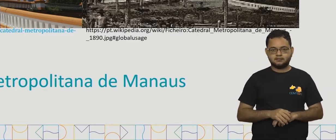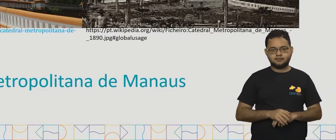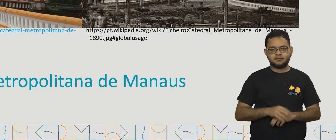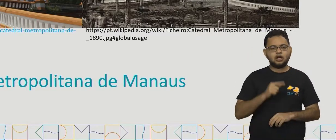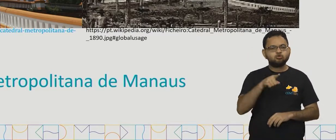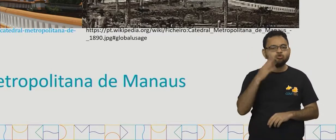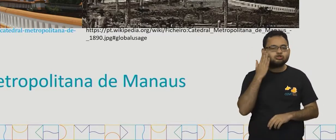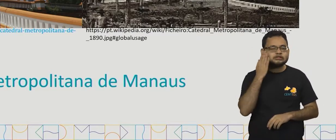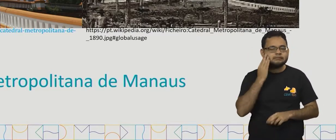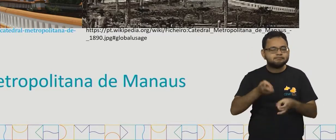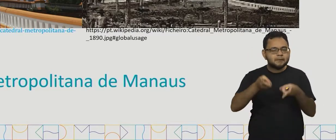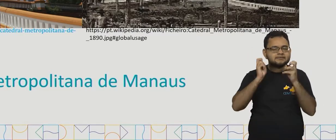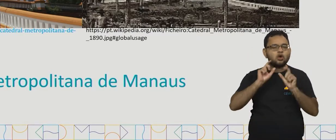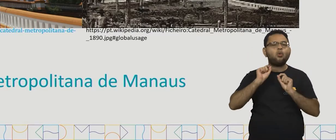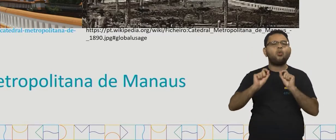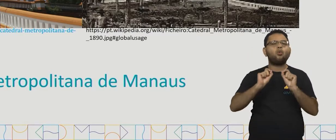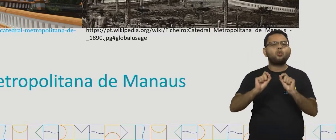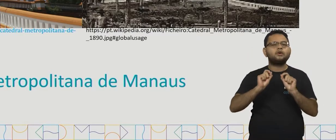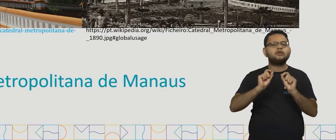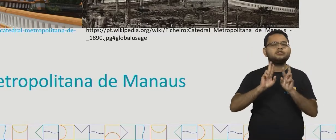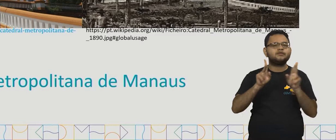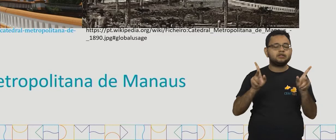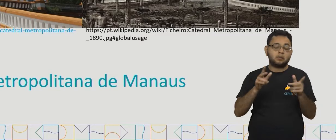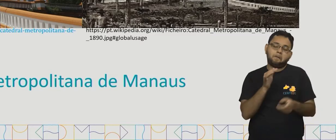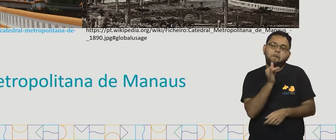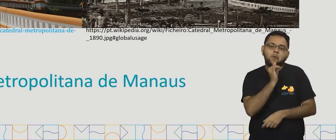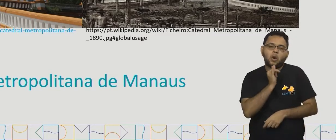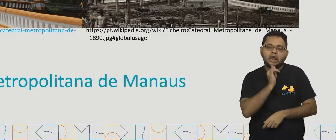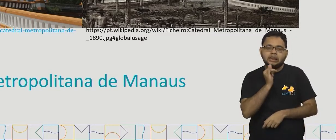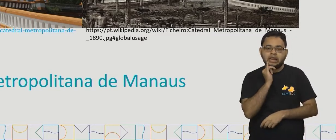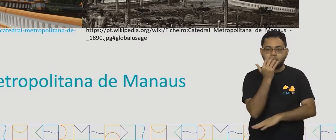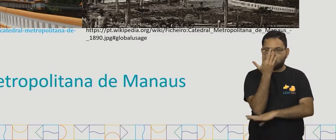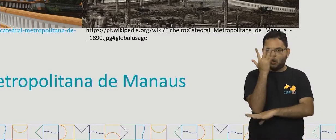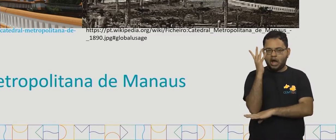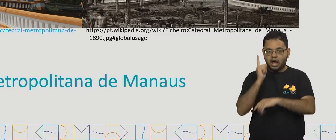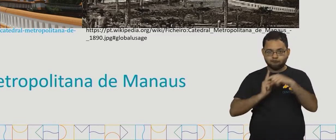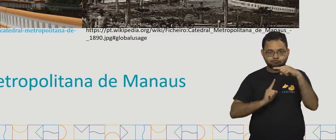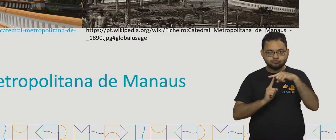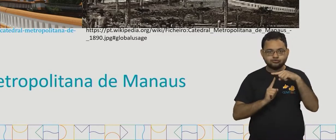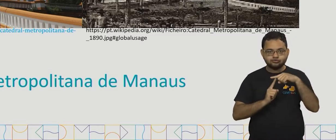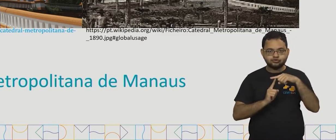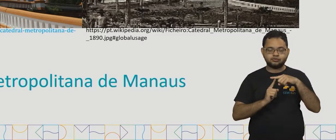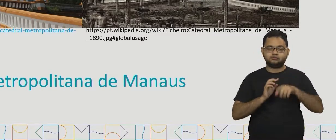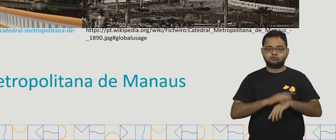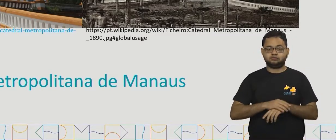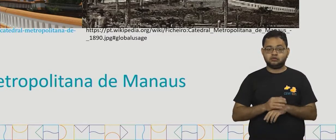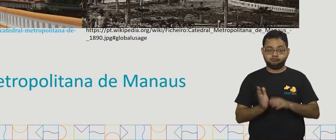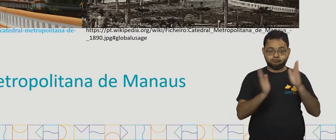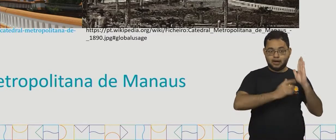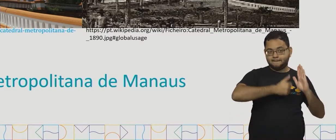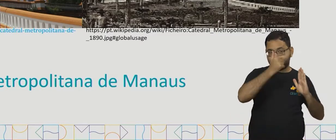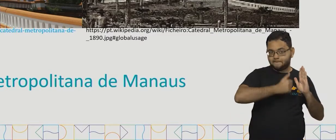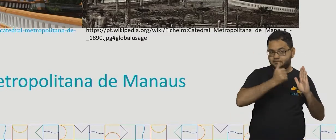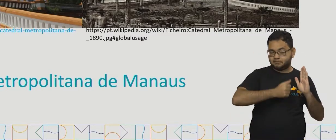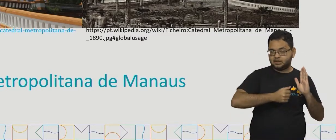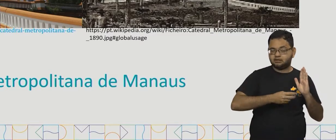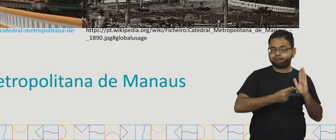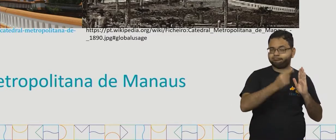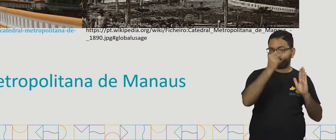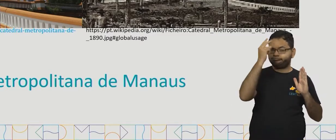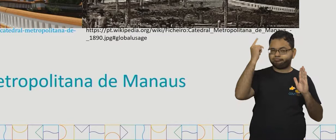consegue visualizar o que mudou? Os tipos de árvores, por exemplo, ao redor da imagem mais antiga,